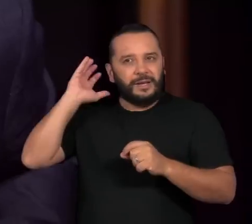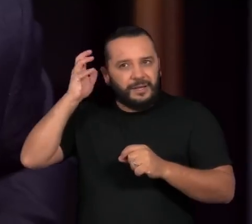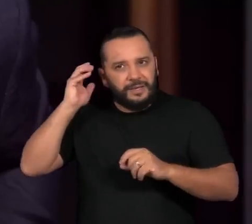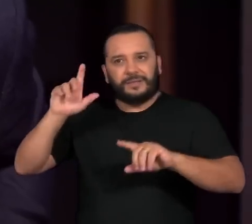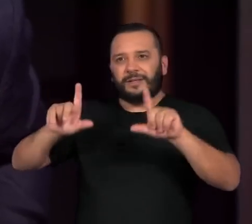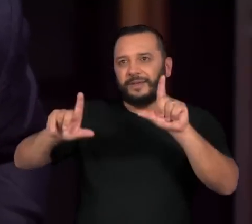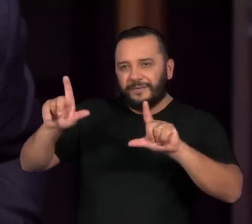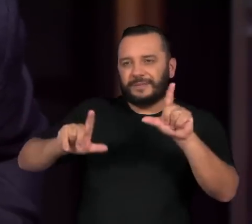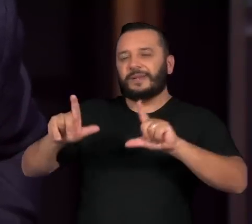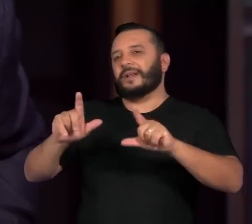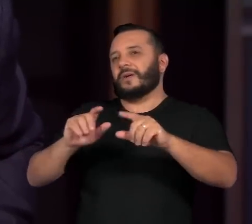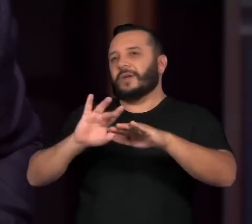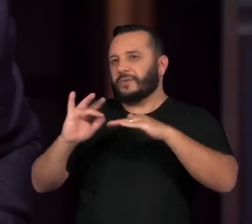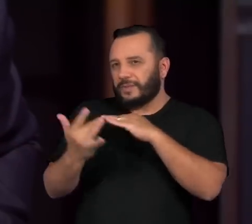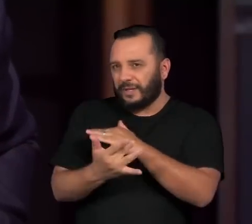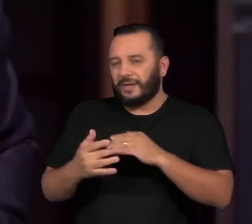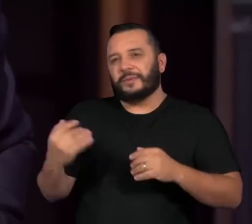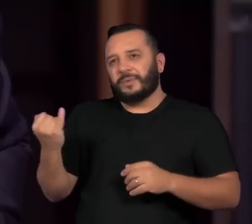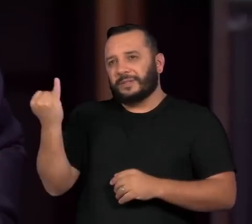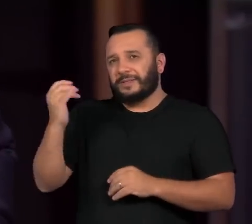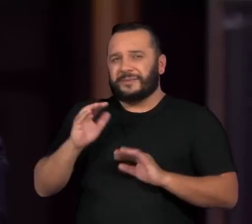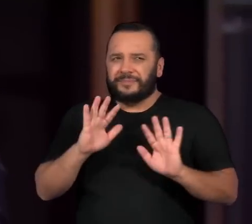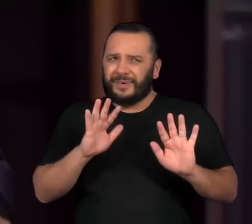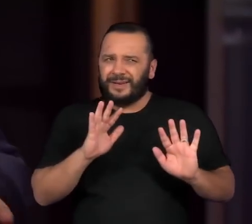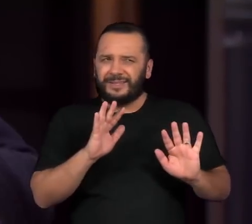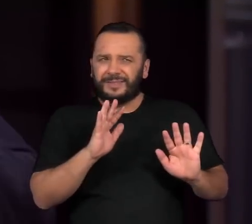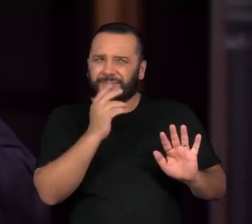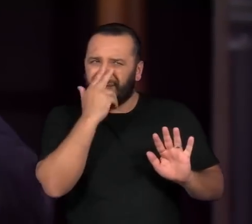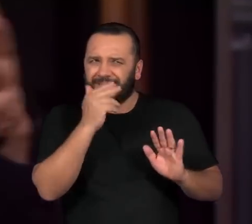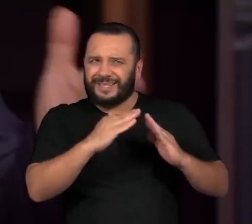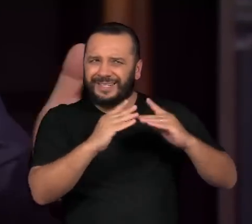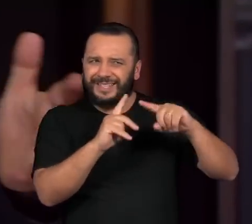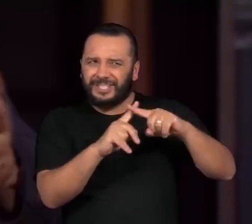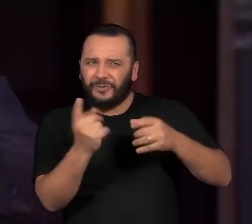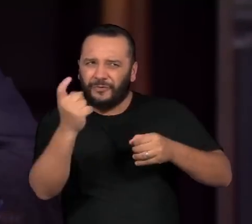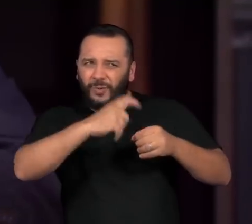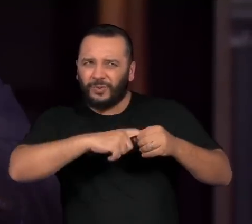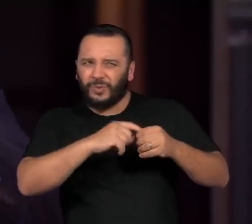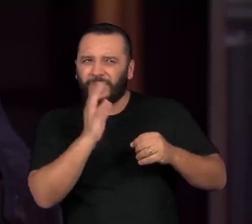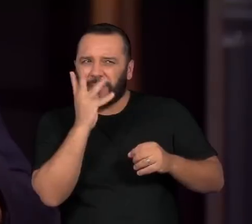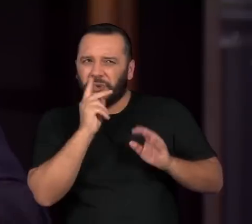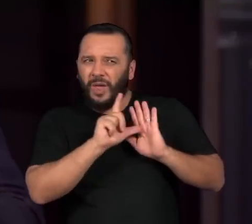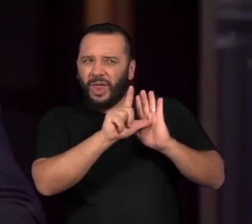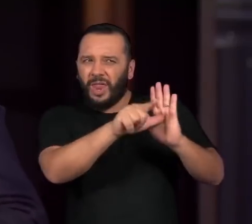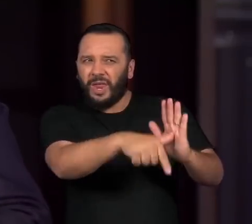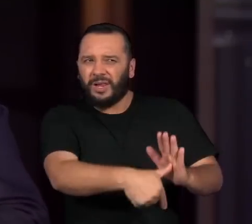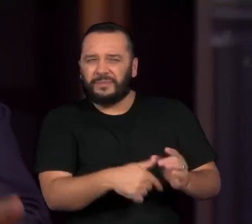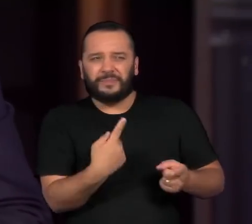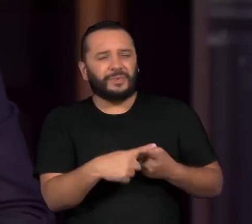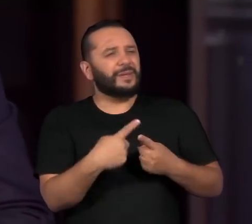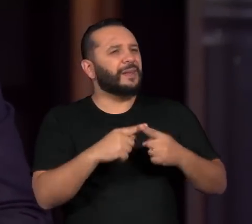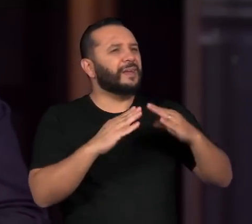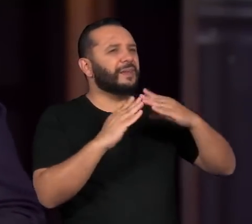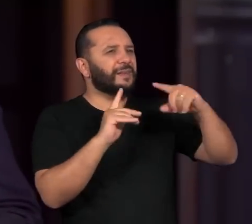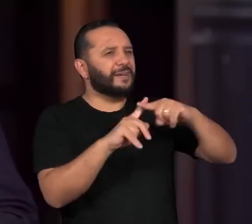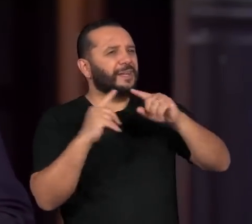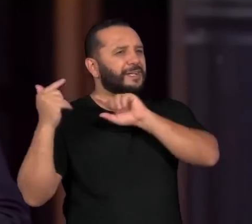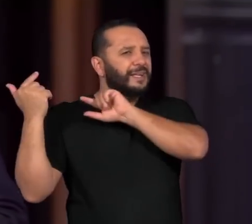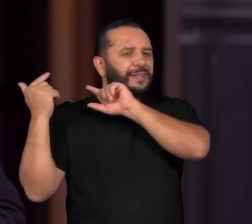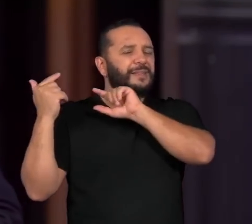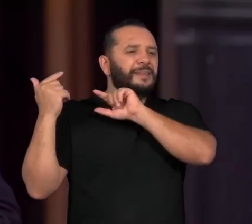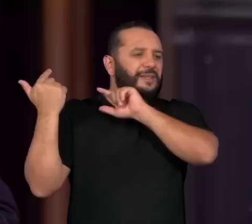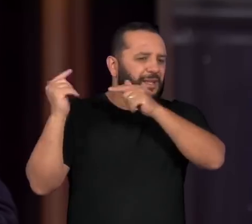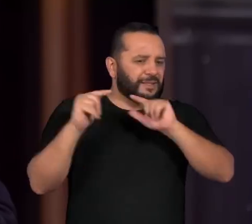Não foi tarde demais, padre? Eu faço essa pergunta porque muitas outras tradições se iniciaram nessas redes